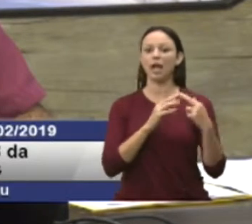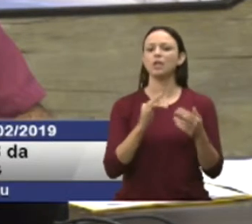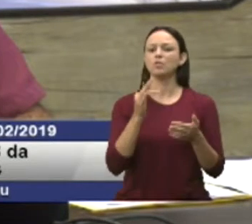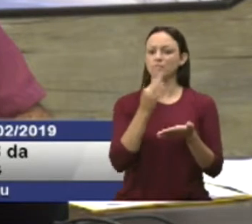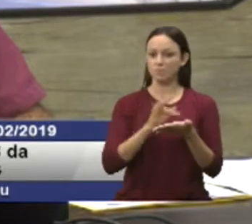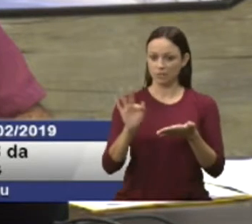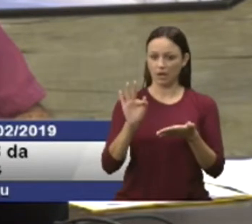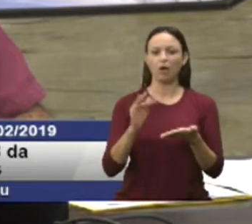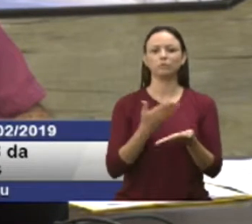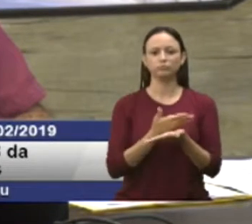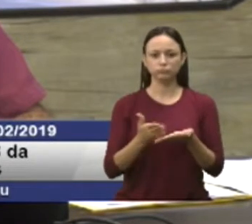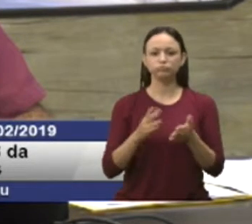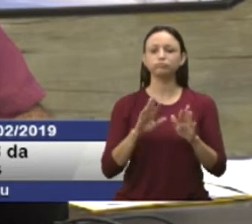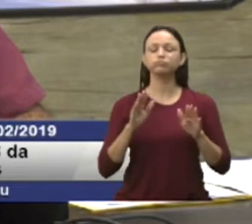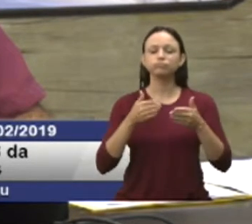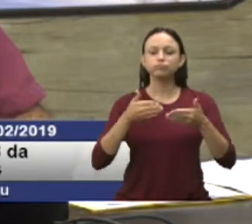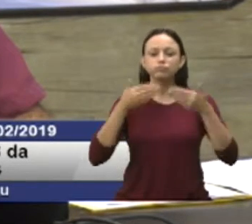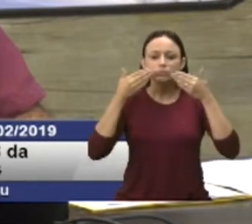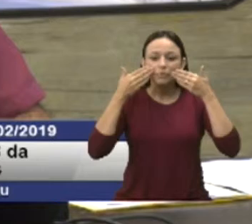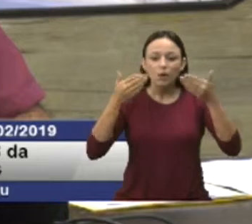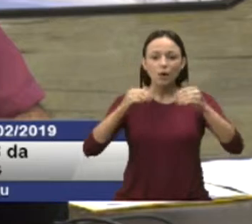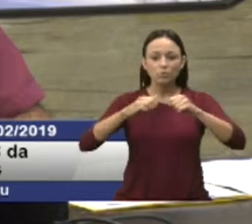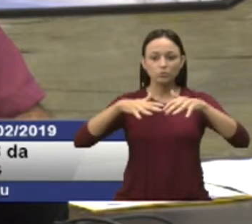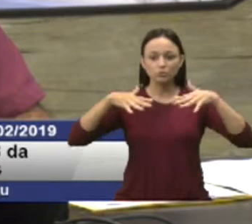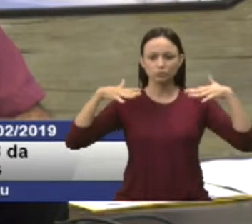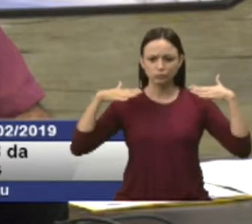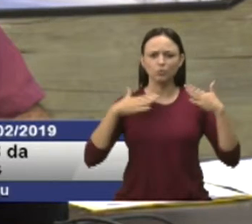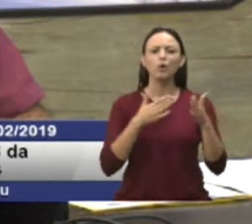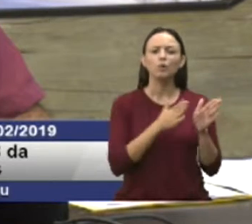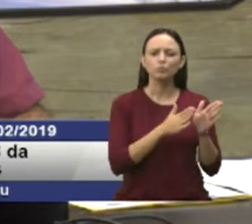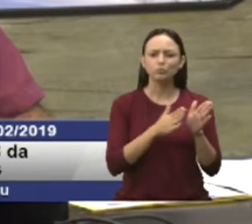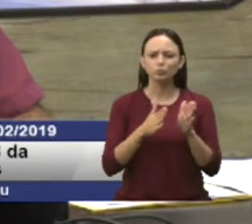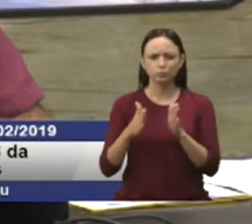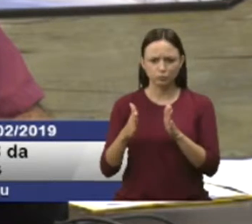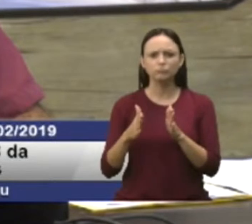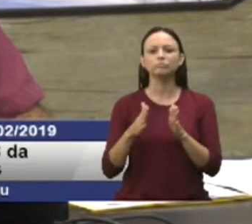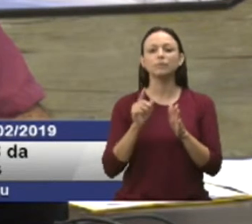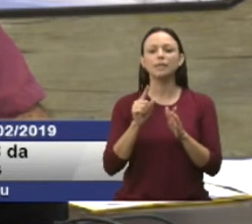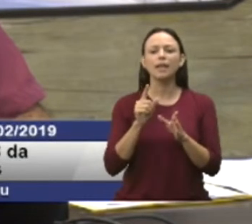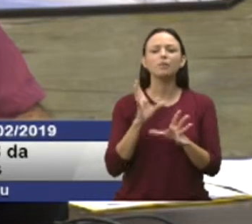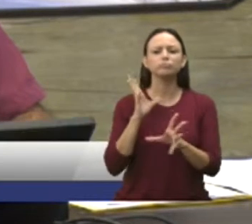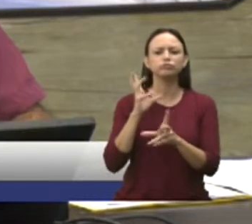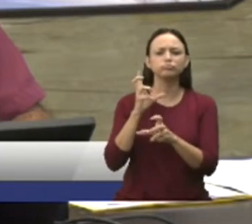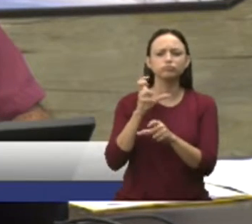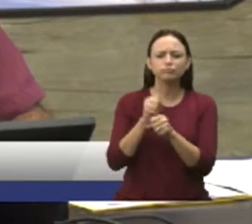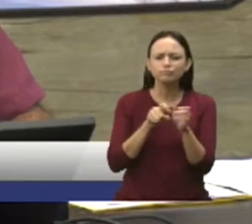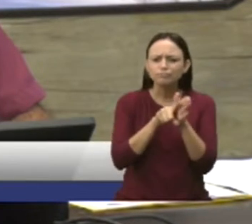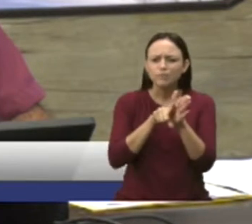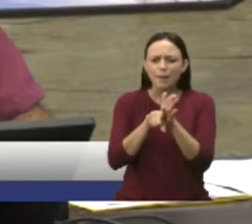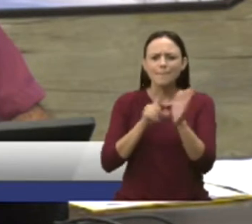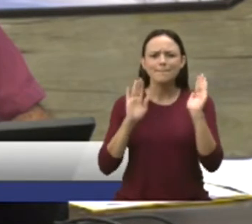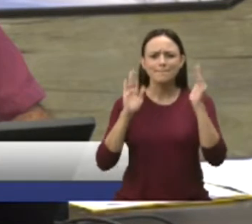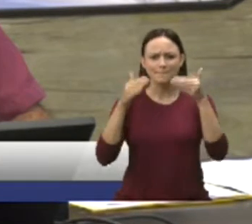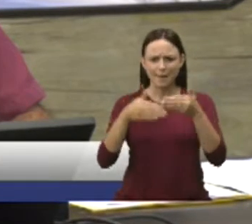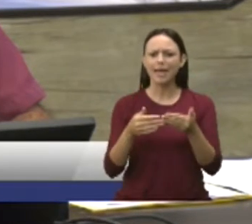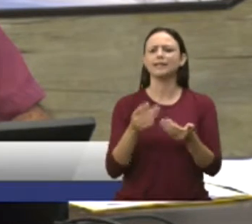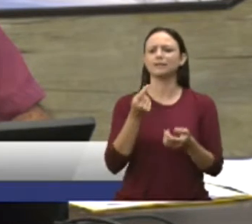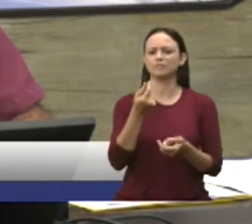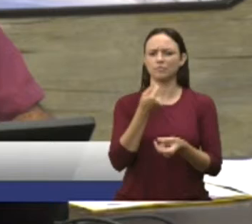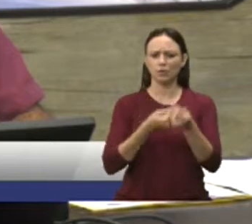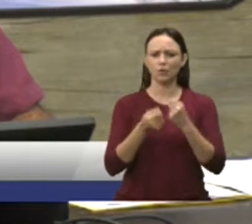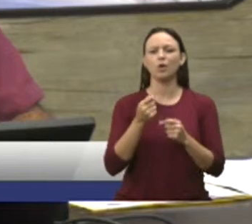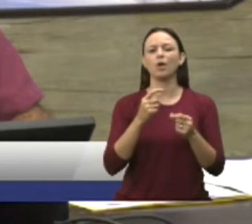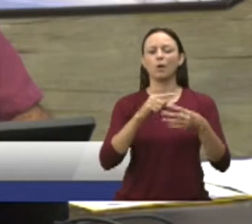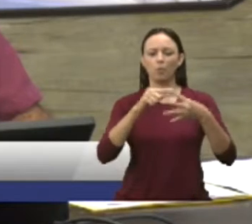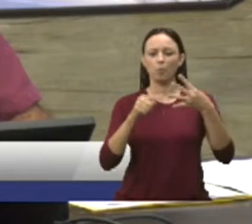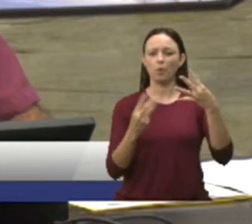à audiência pública referente ao cumprimento das metas fiscais do terceiro quadrimestre de